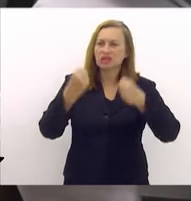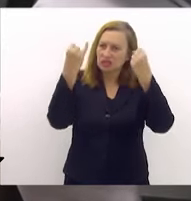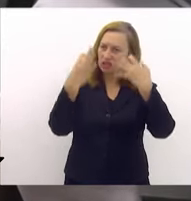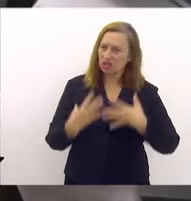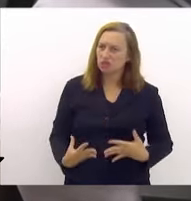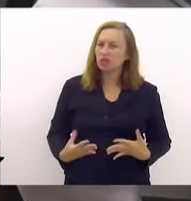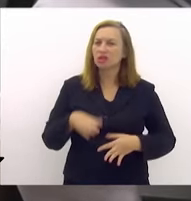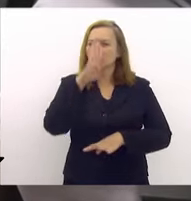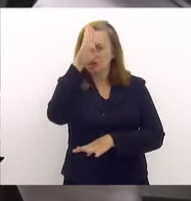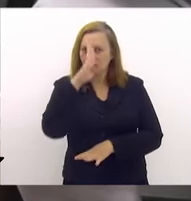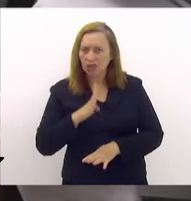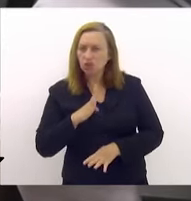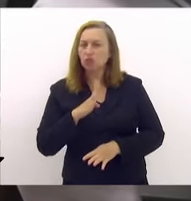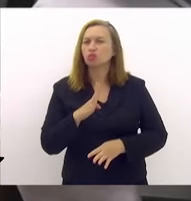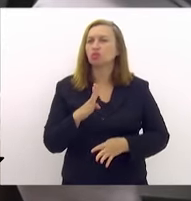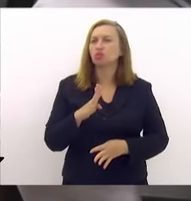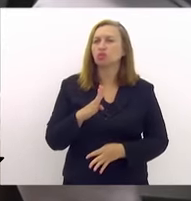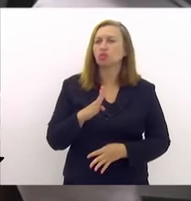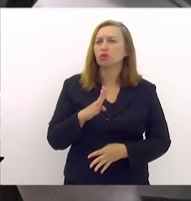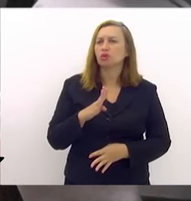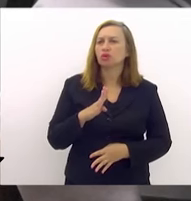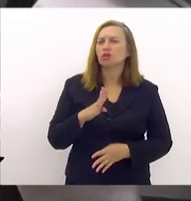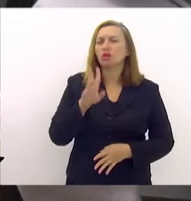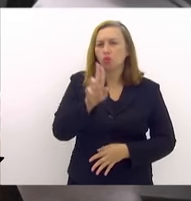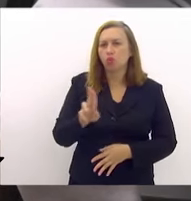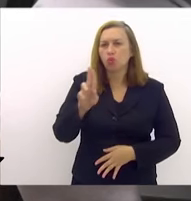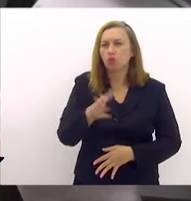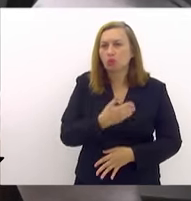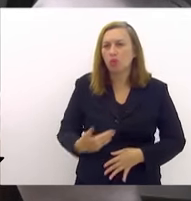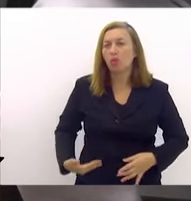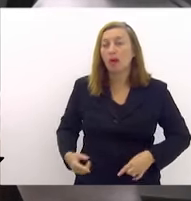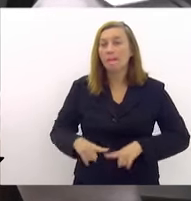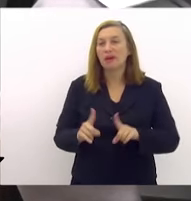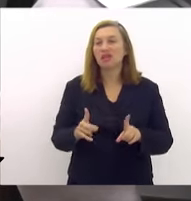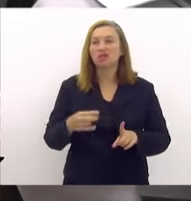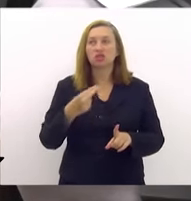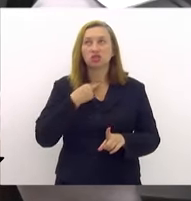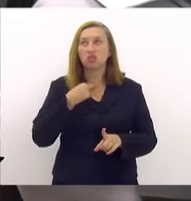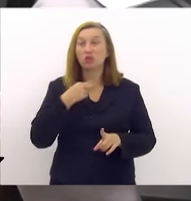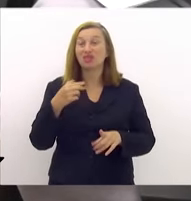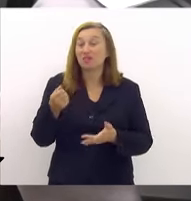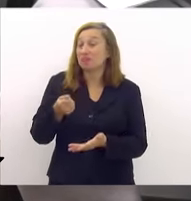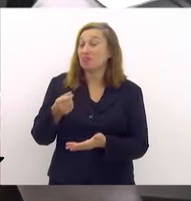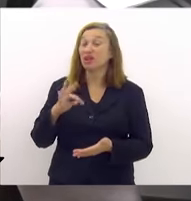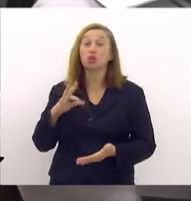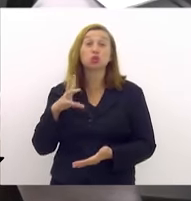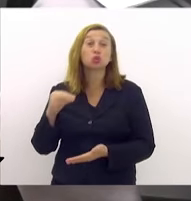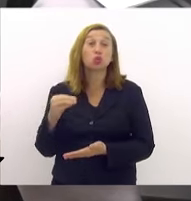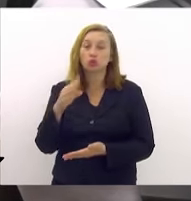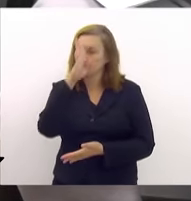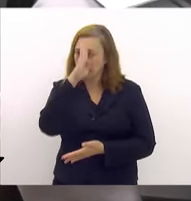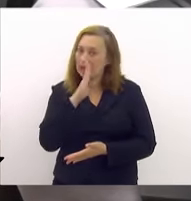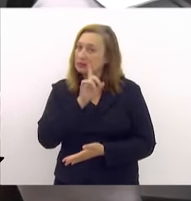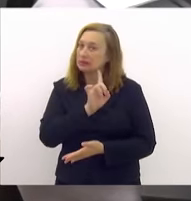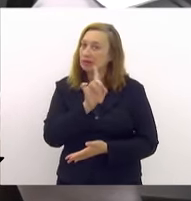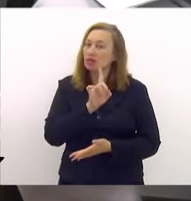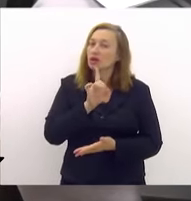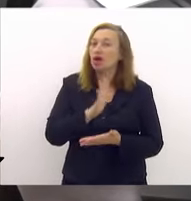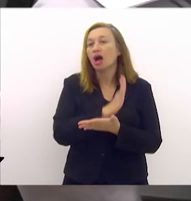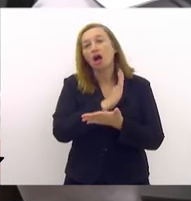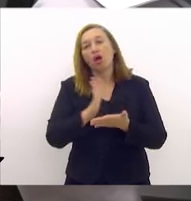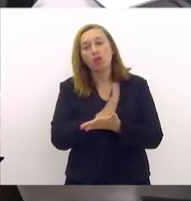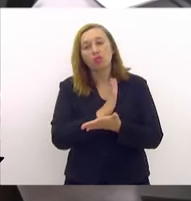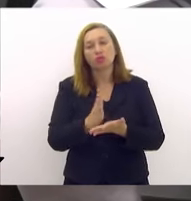tem que ser gratuito para que tenha a utilidade pública. Mas isso não pode ser uma exigência para todos, porque muitas não têm